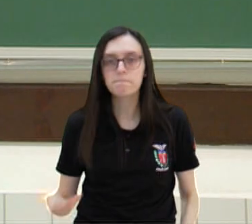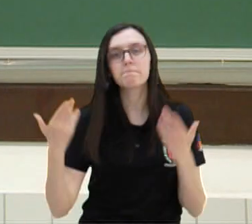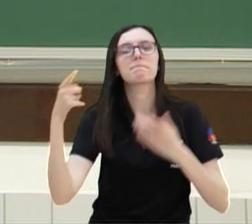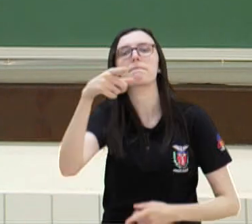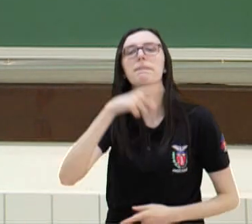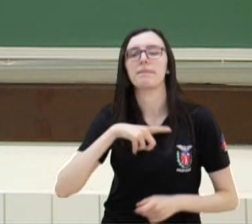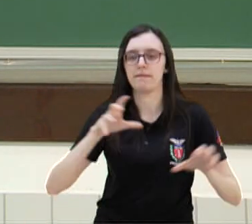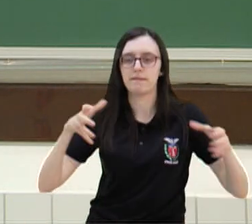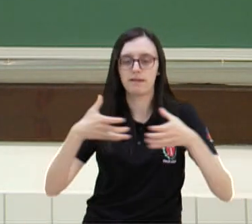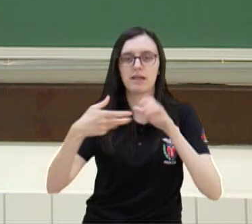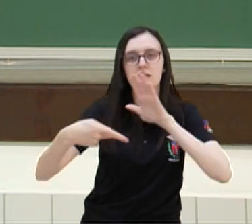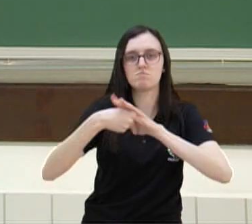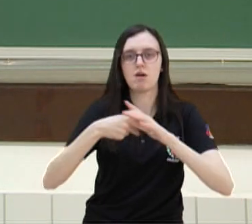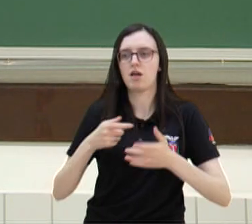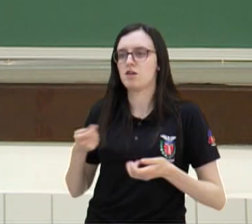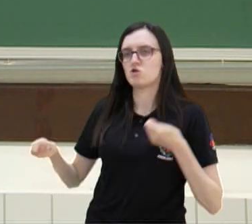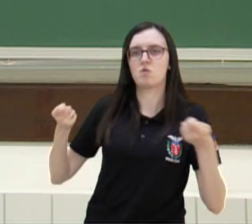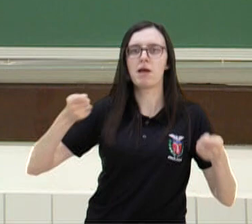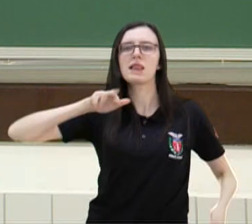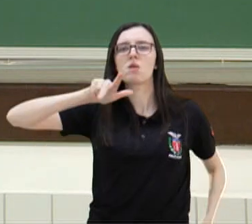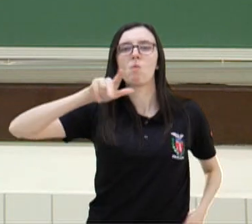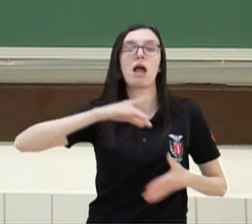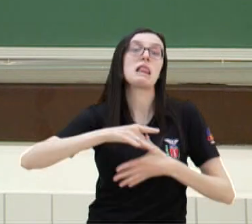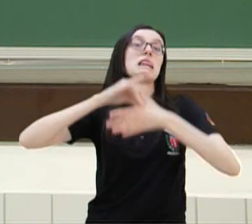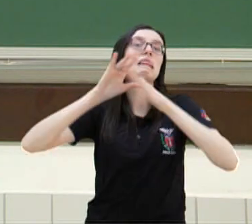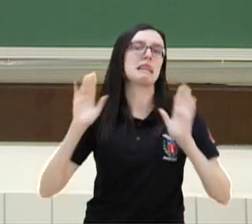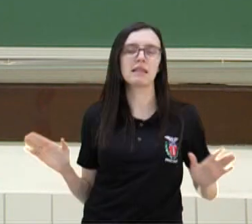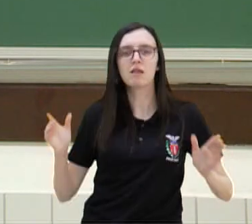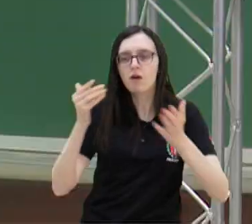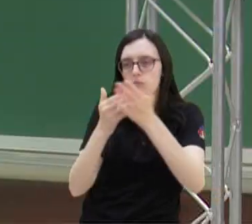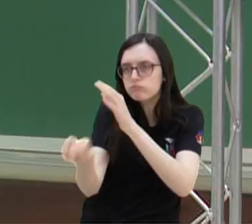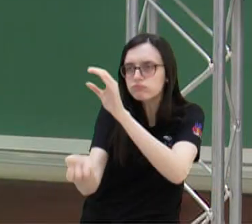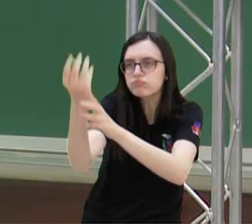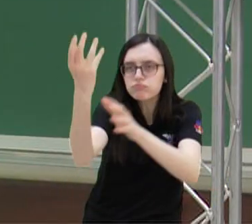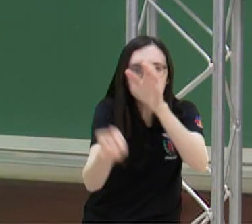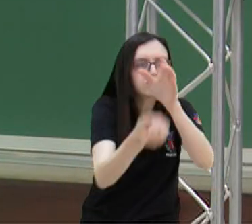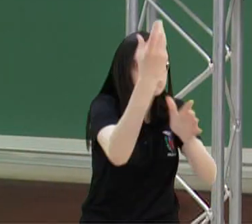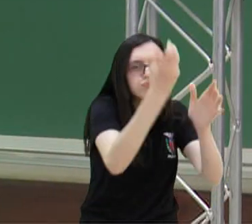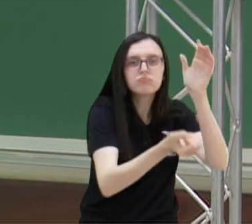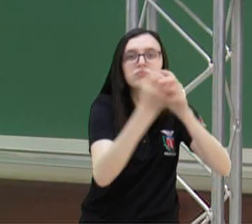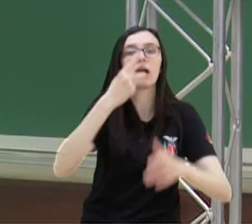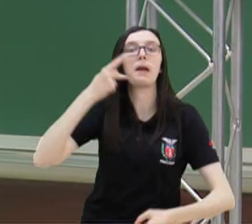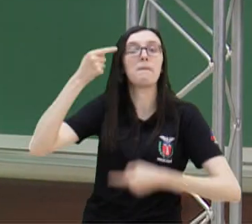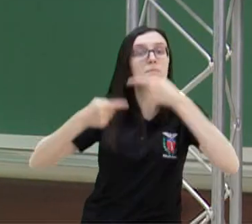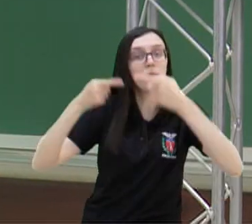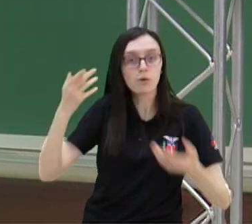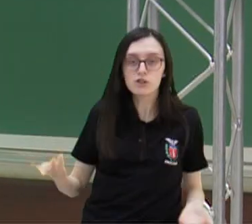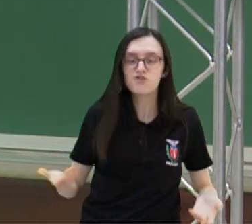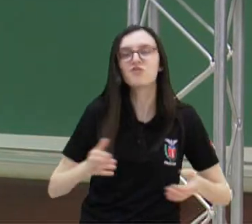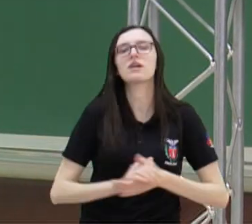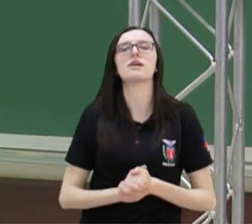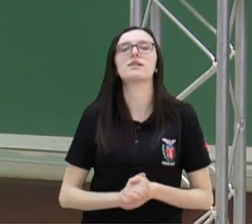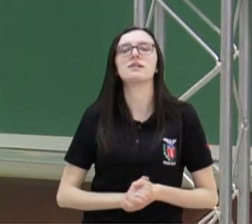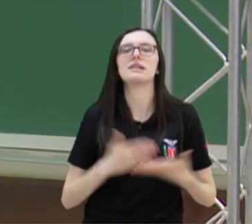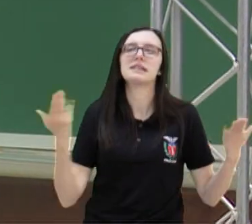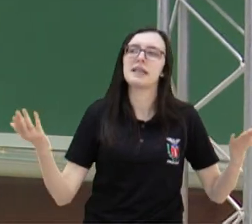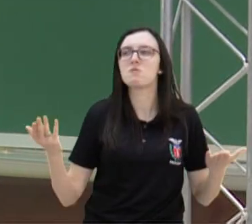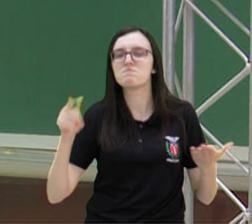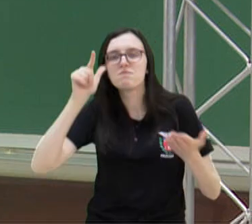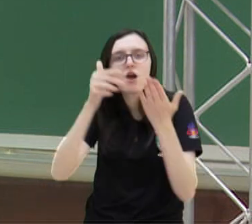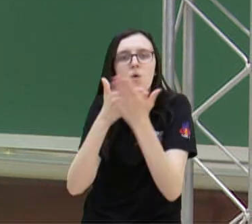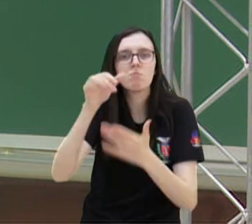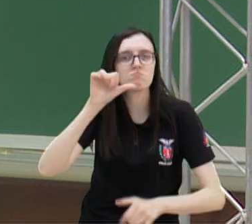você tem uma classe social dominante, não somente um líder, começa a surgir política ali no meio. Então, começa